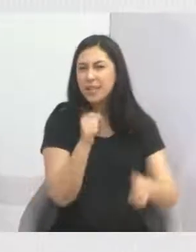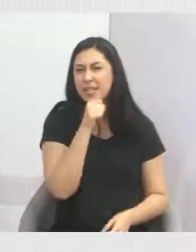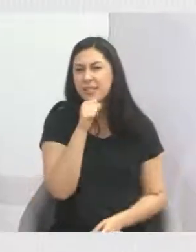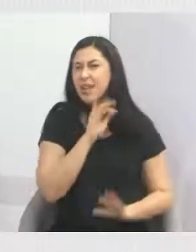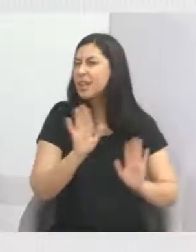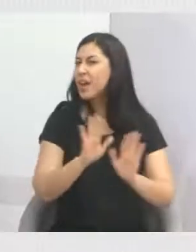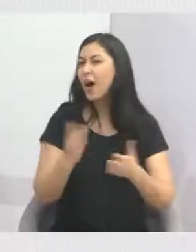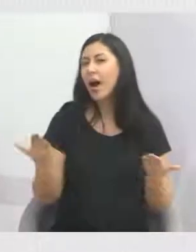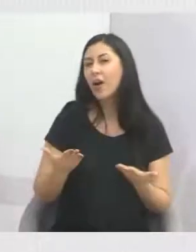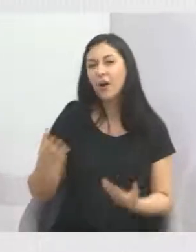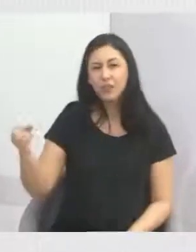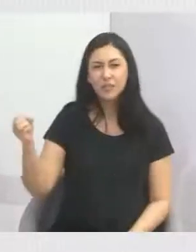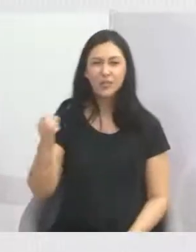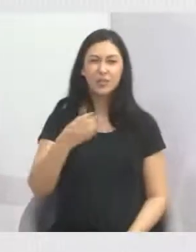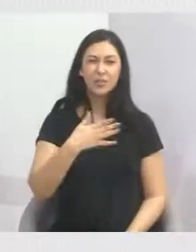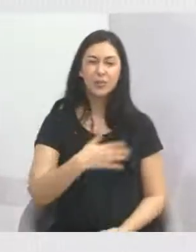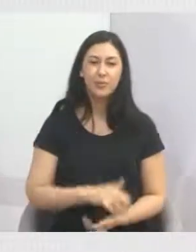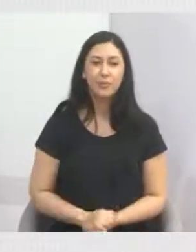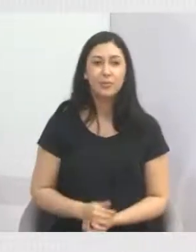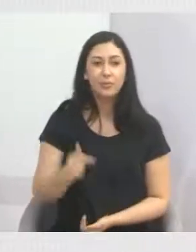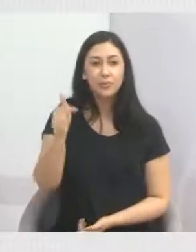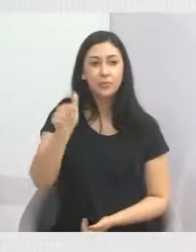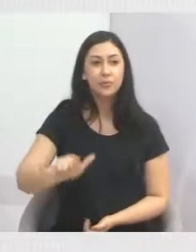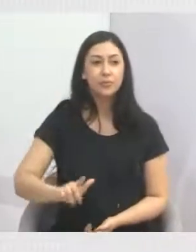para a praça moderna. Próximo.